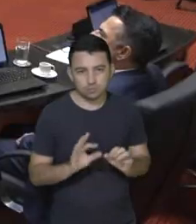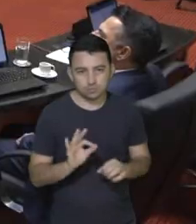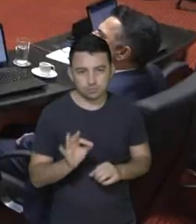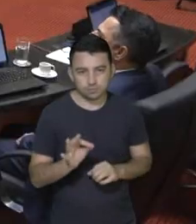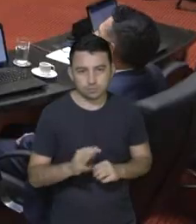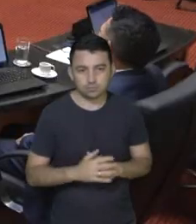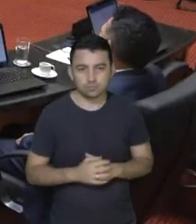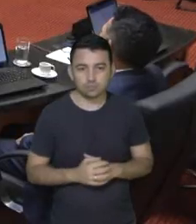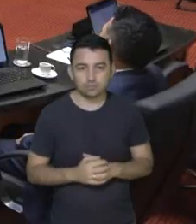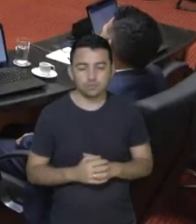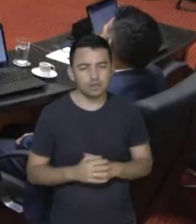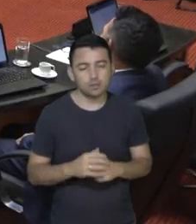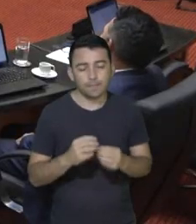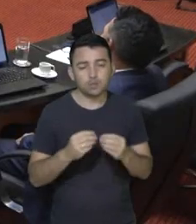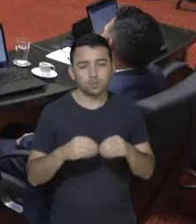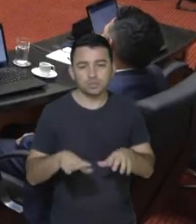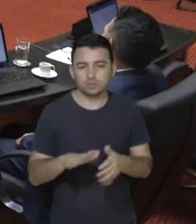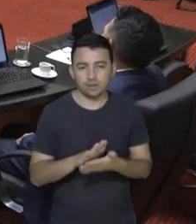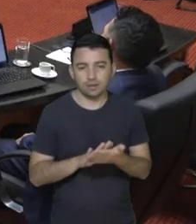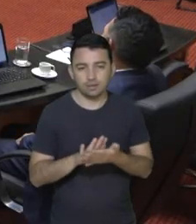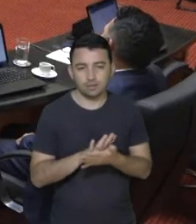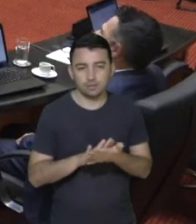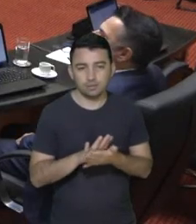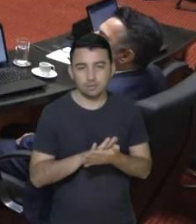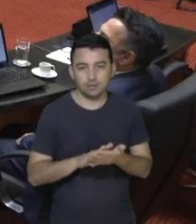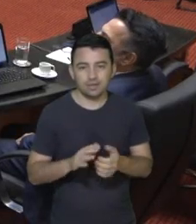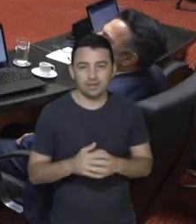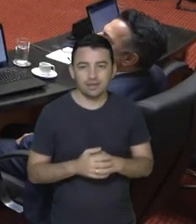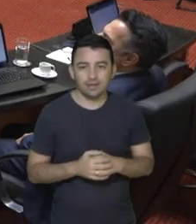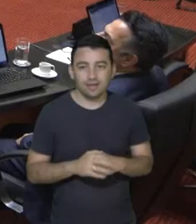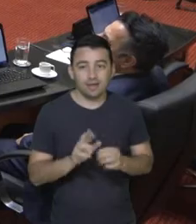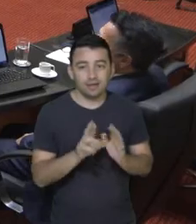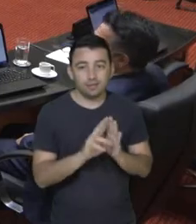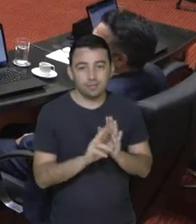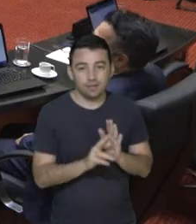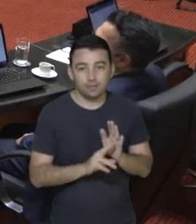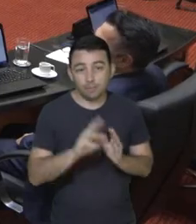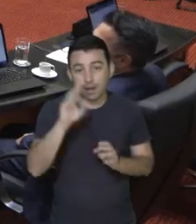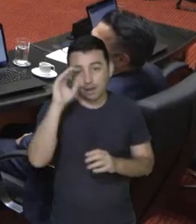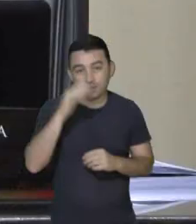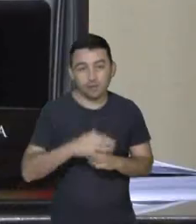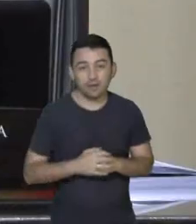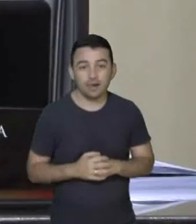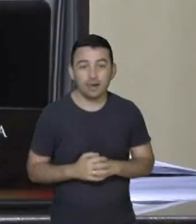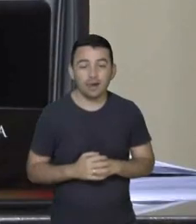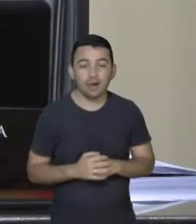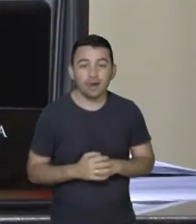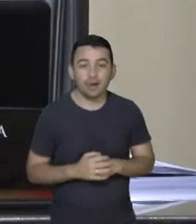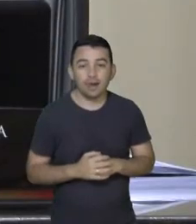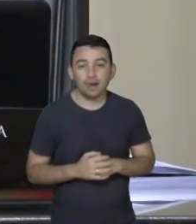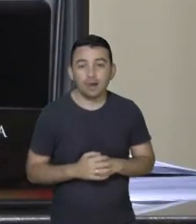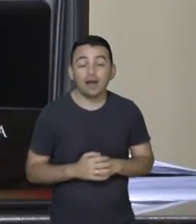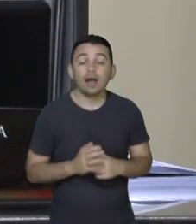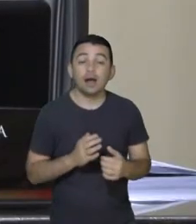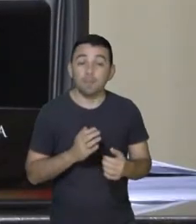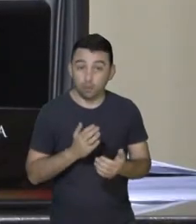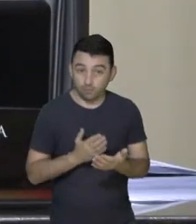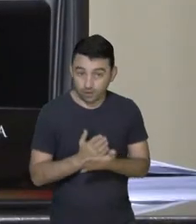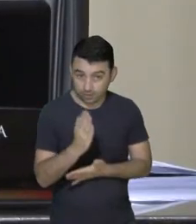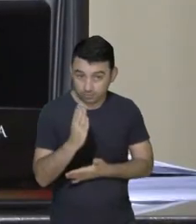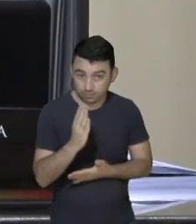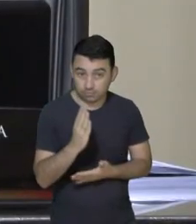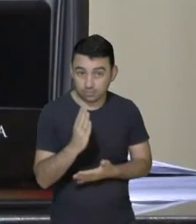dizer, não fica prejudicado. O regimento do Marcos Vieira. Nós vamos votar sim e aprovar o projeto. Não